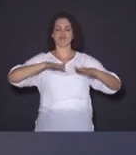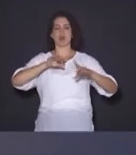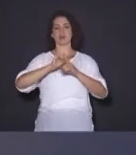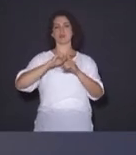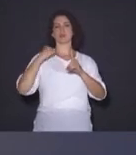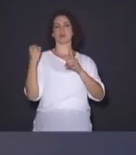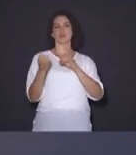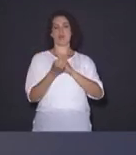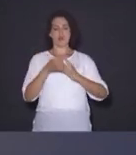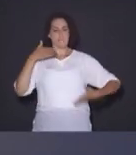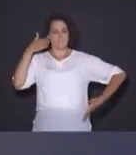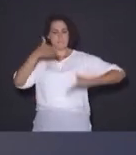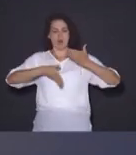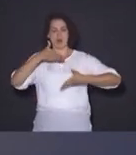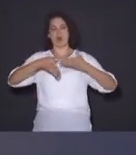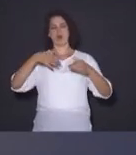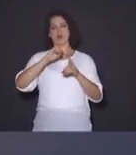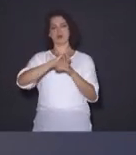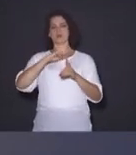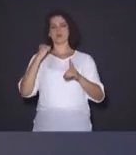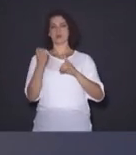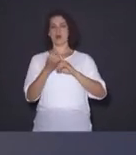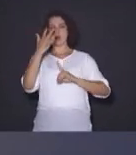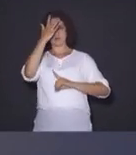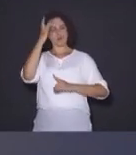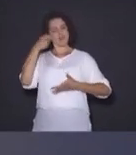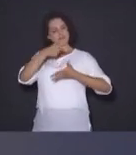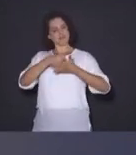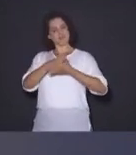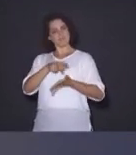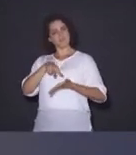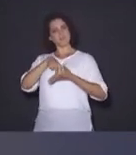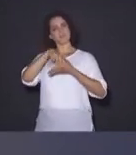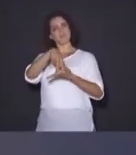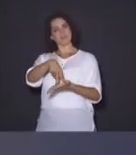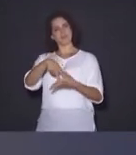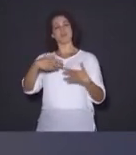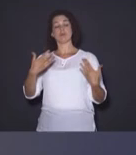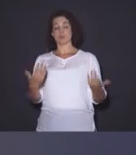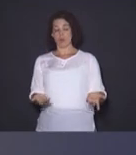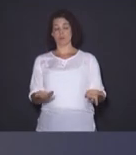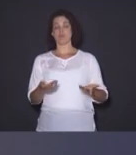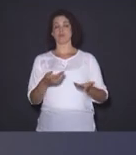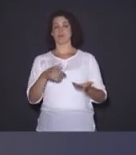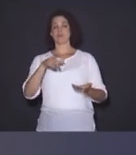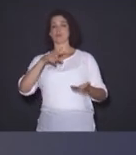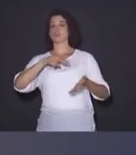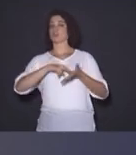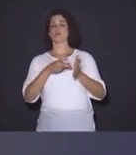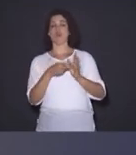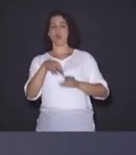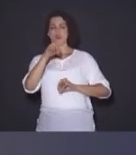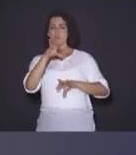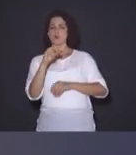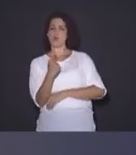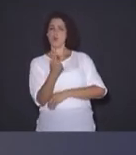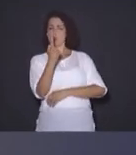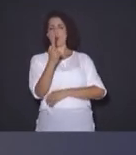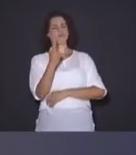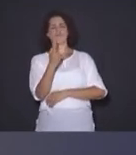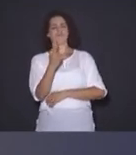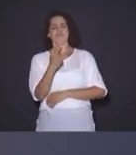participação social vizta portanto falamos em educação ações no plural portanto